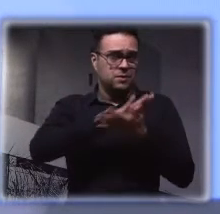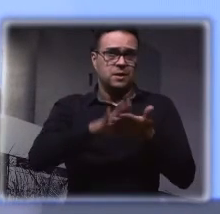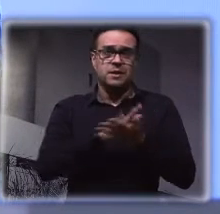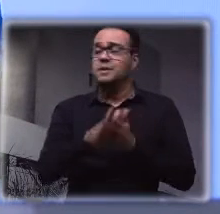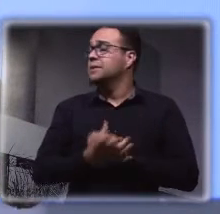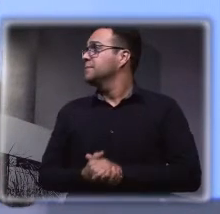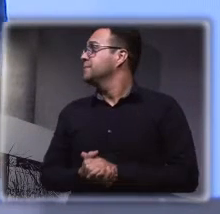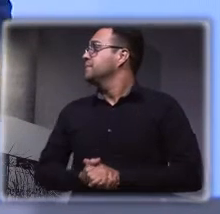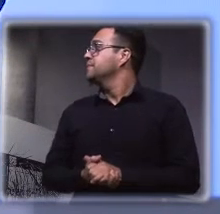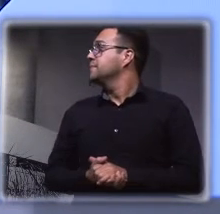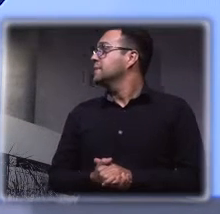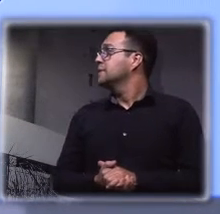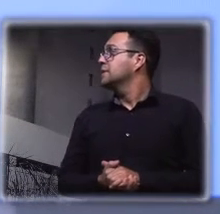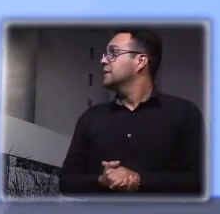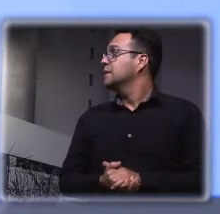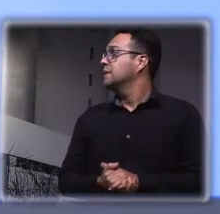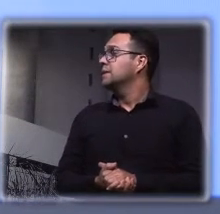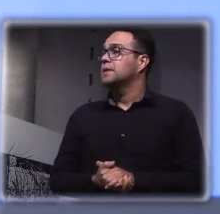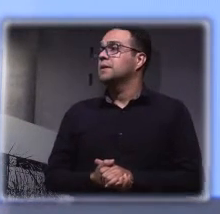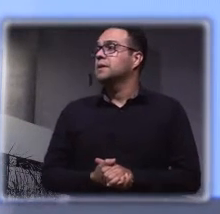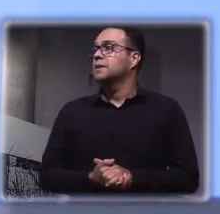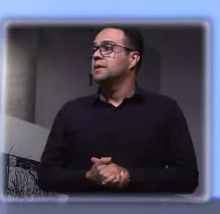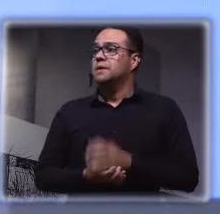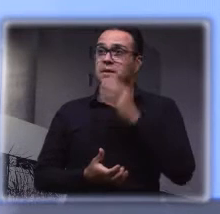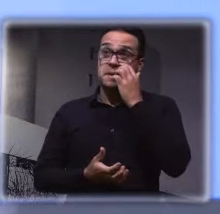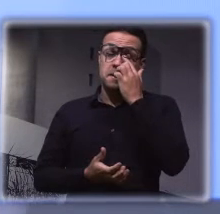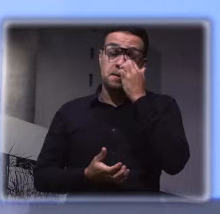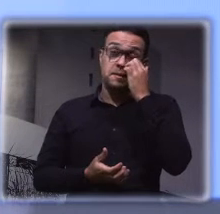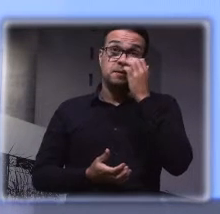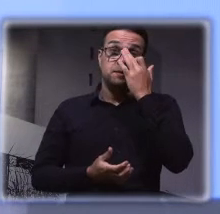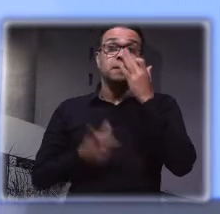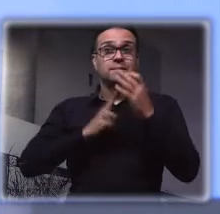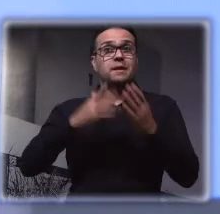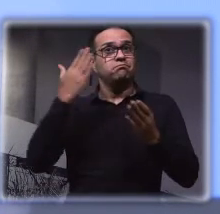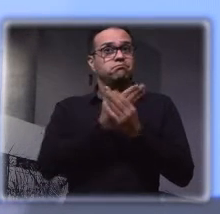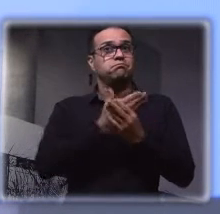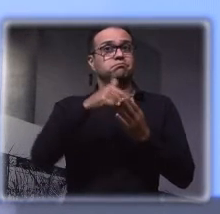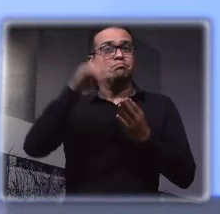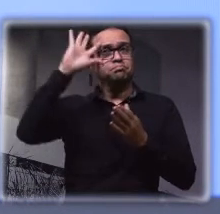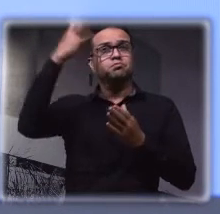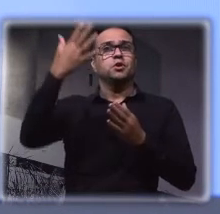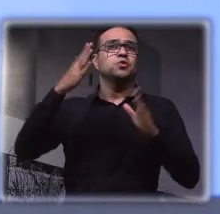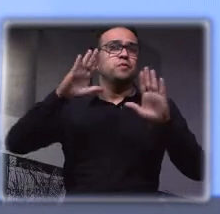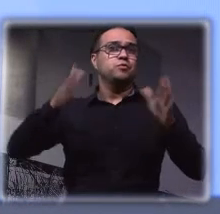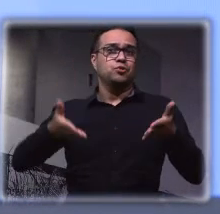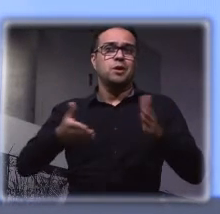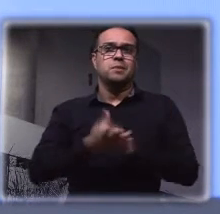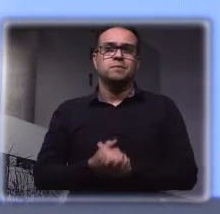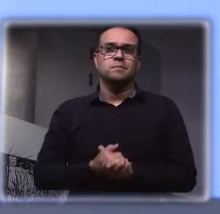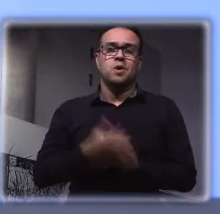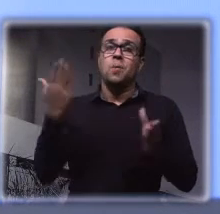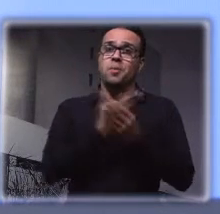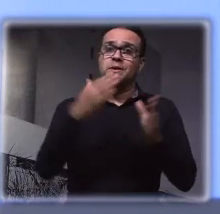Bom, enfim. E nós temos um processo judicial resolvido. Nós temos um processo